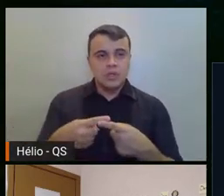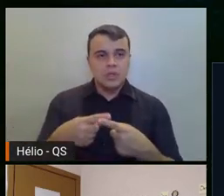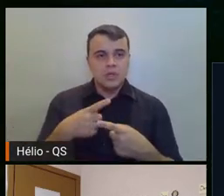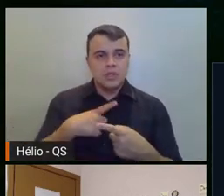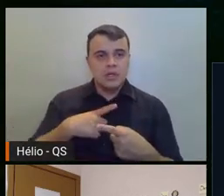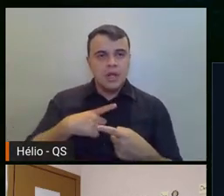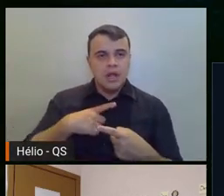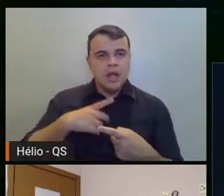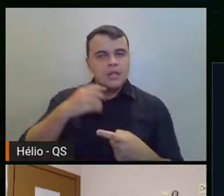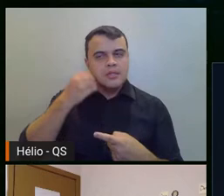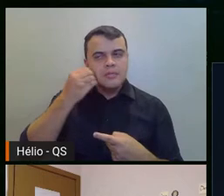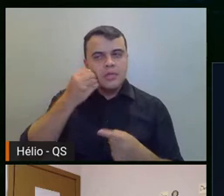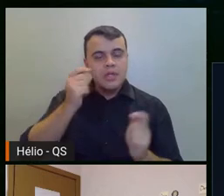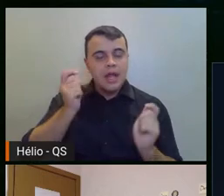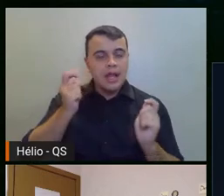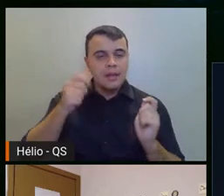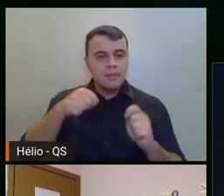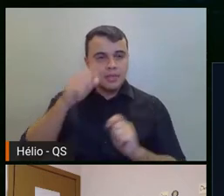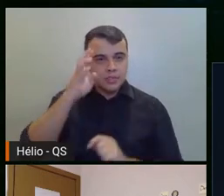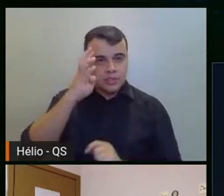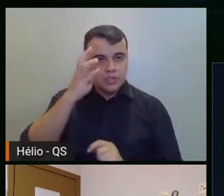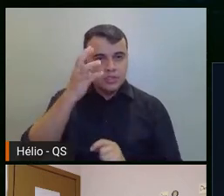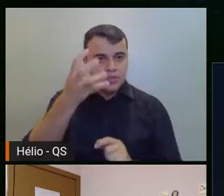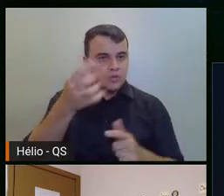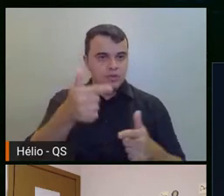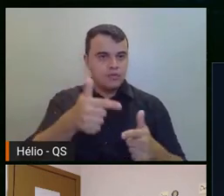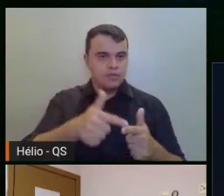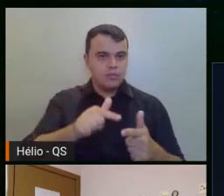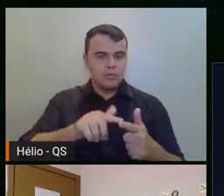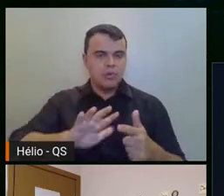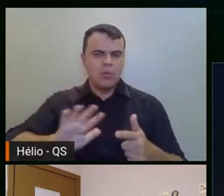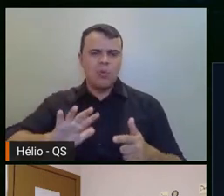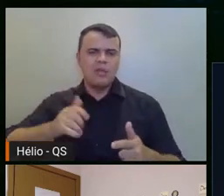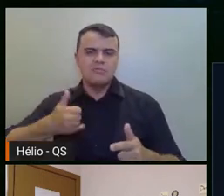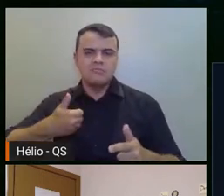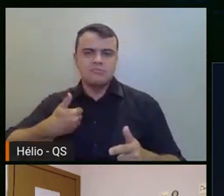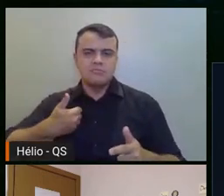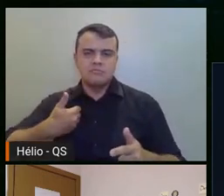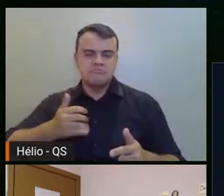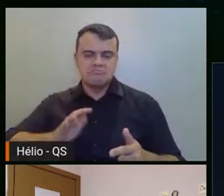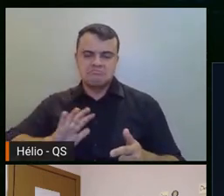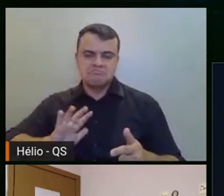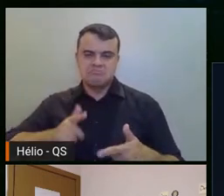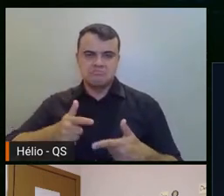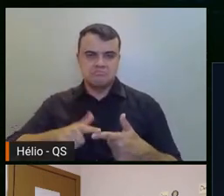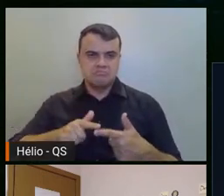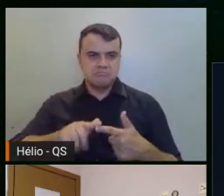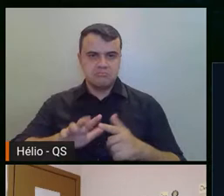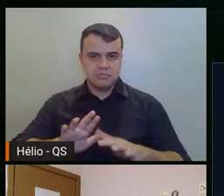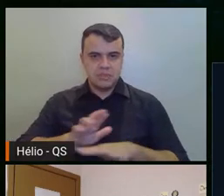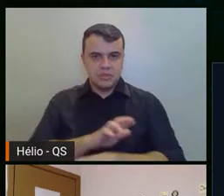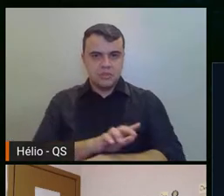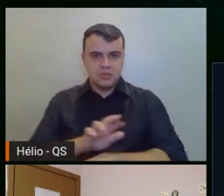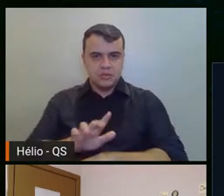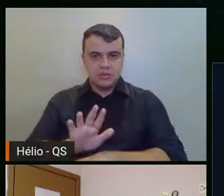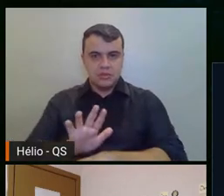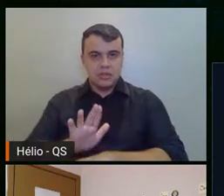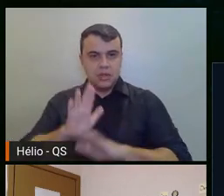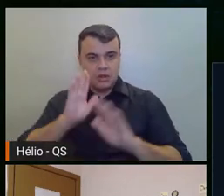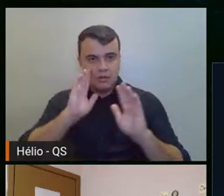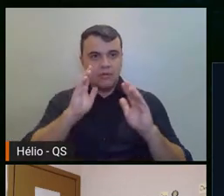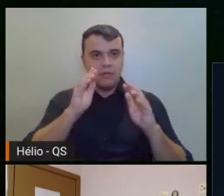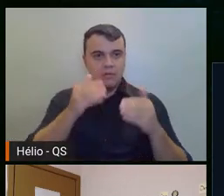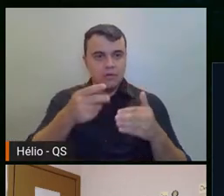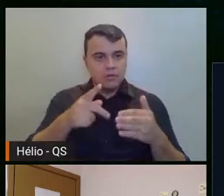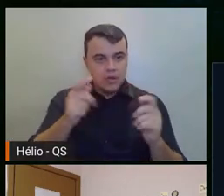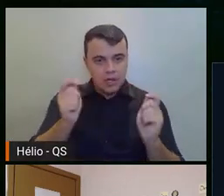sonoridade a capacidade de resolver problemas né não é nenhuma questão relacionada a idade cor nada desse tipo é realmente sua capacidade